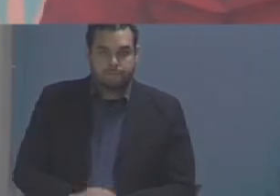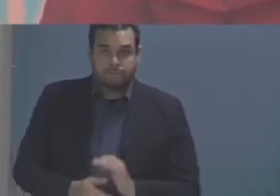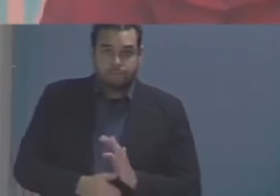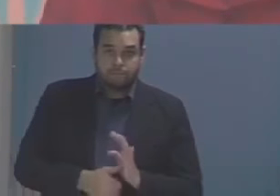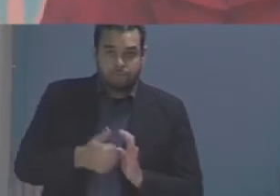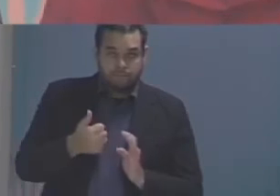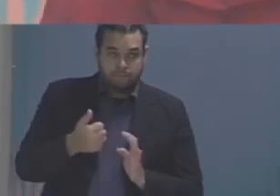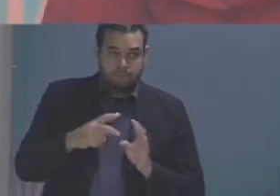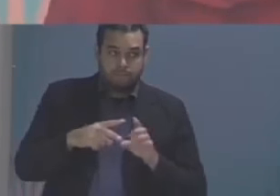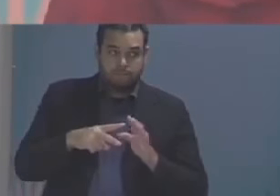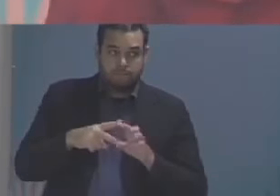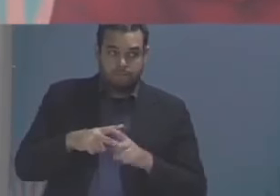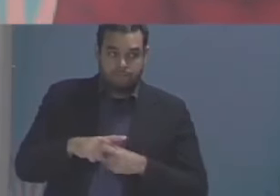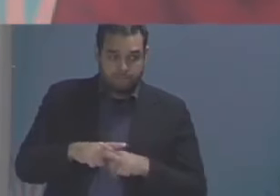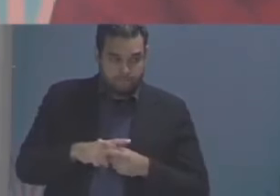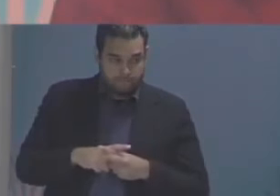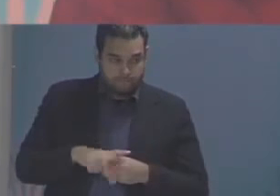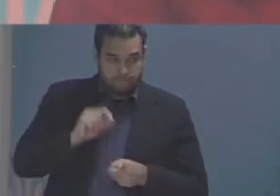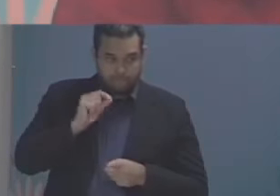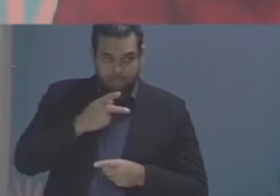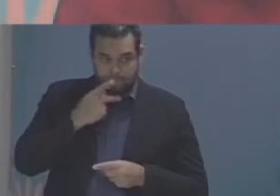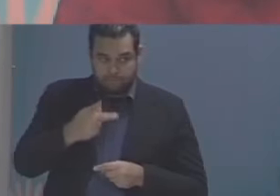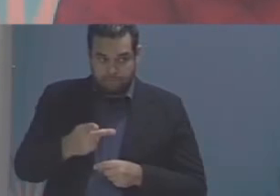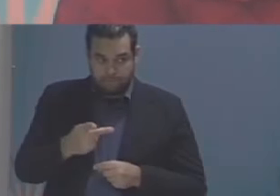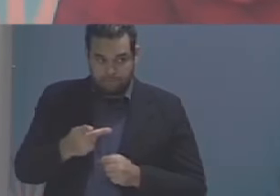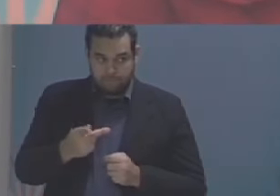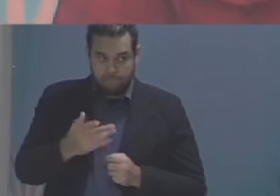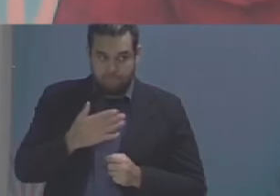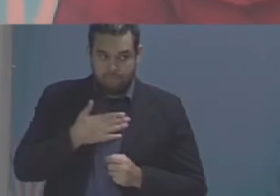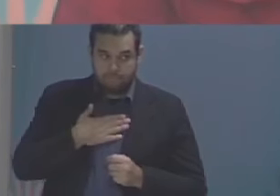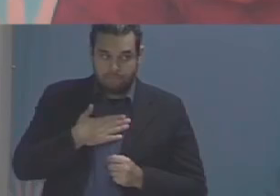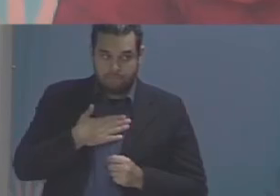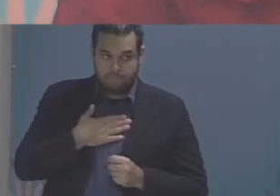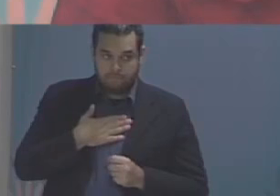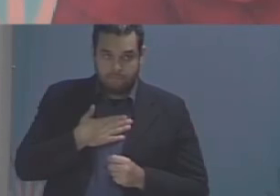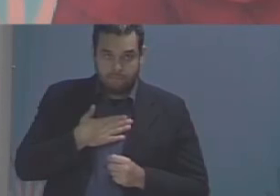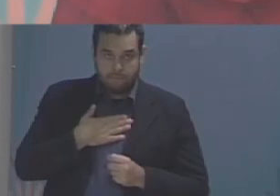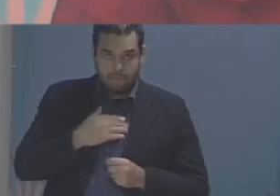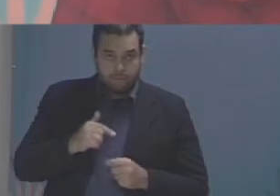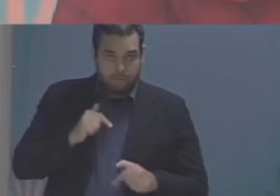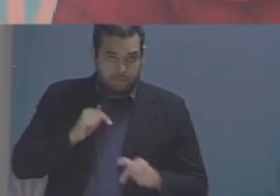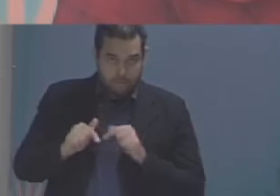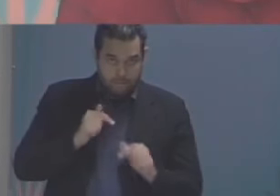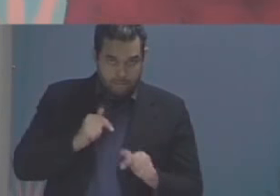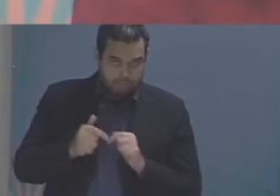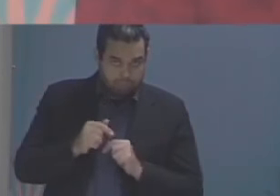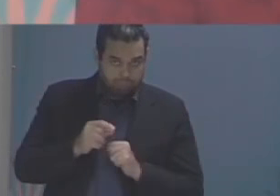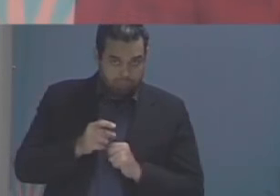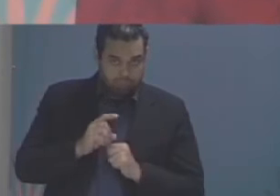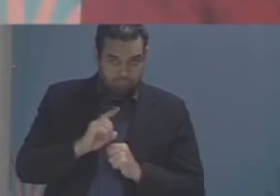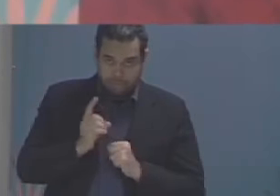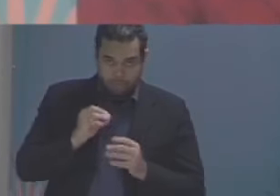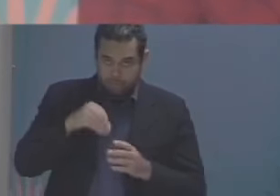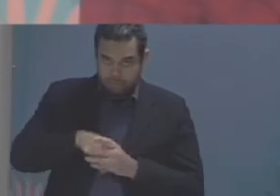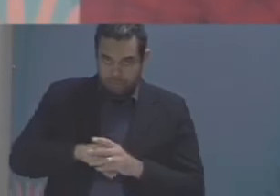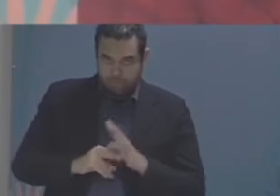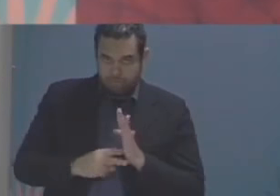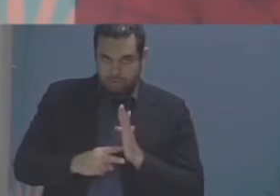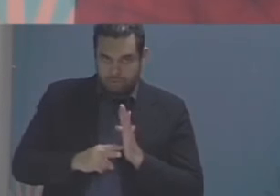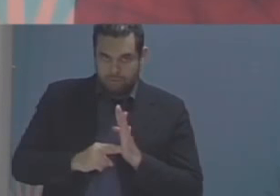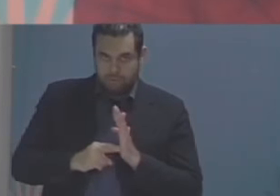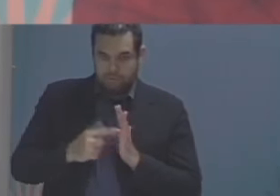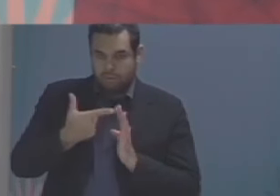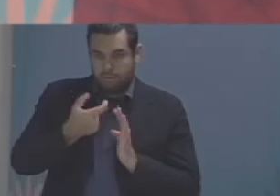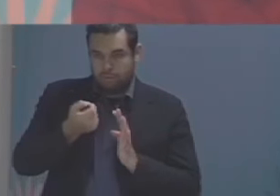Primeiro, corrigindo uma informação, a minha militância não é no sindicato. No sindicato